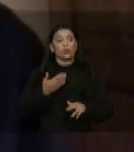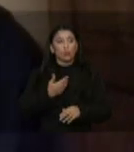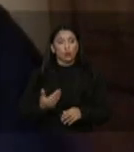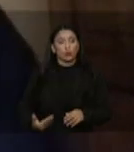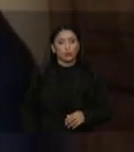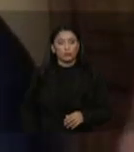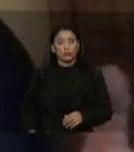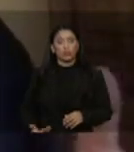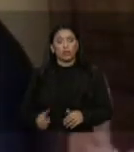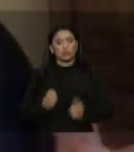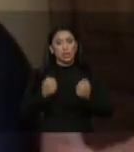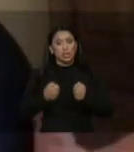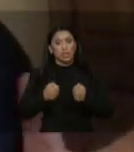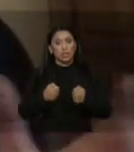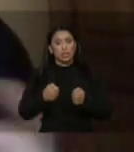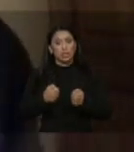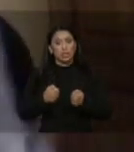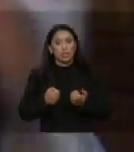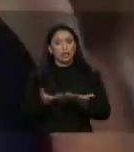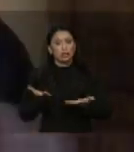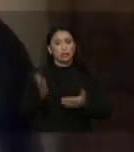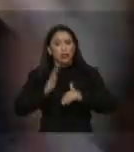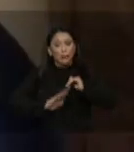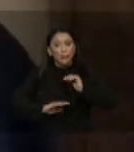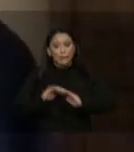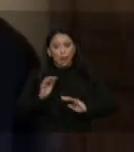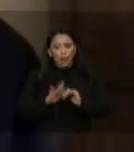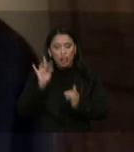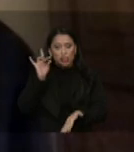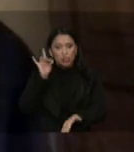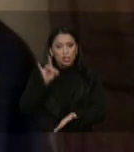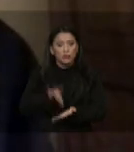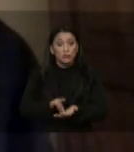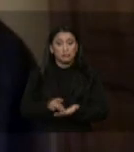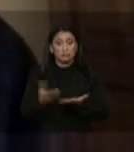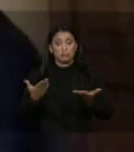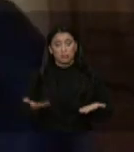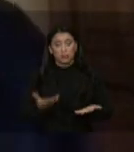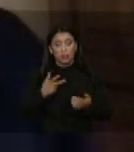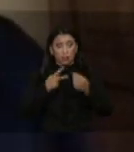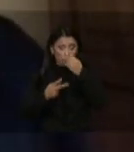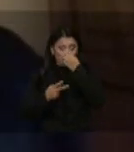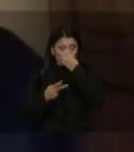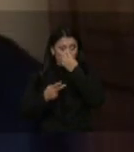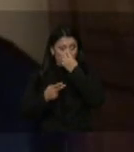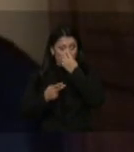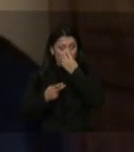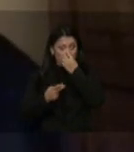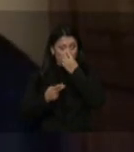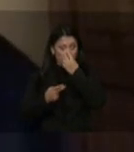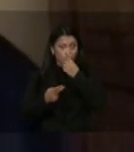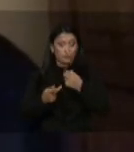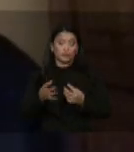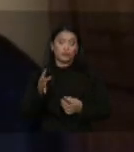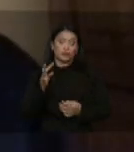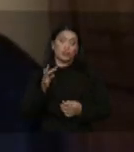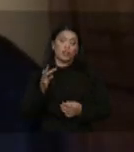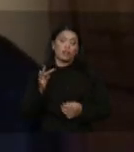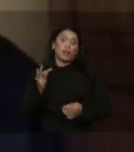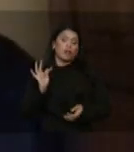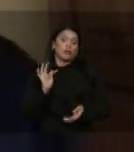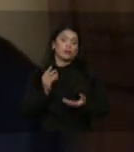precisa ser edificar de algum modo esta é a preocupação que Manifesto de forma mais Ampla até em termos teóricos